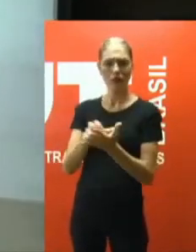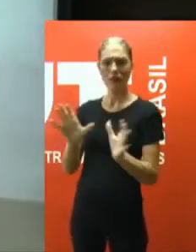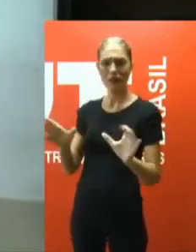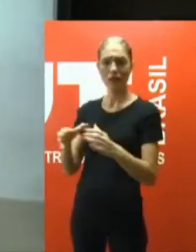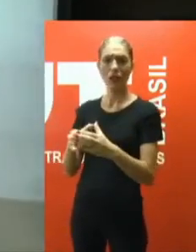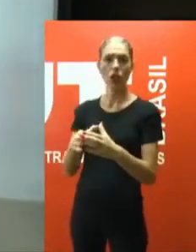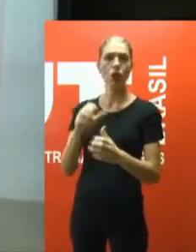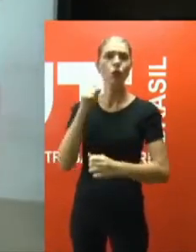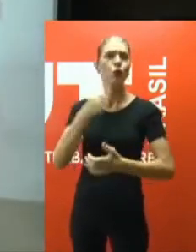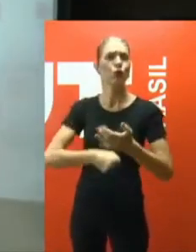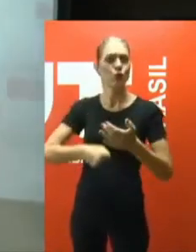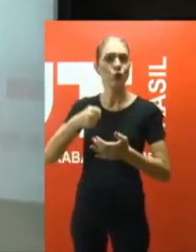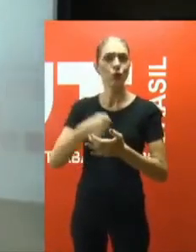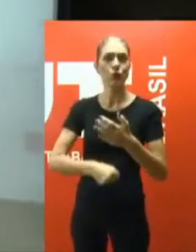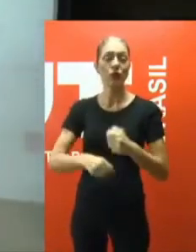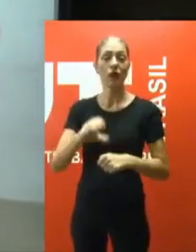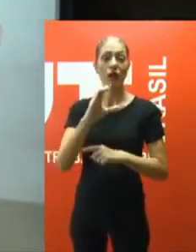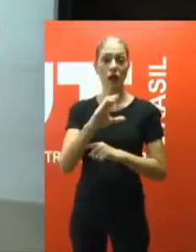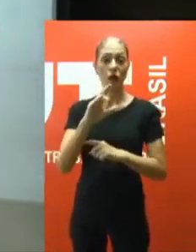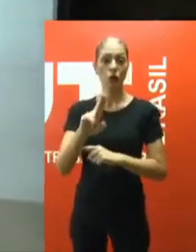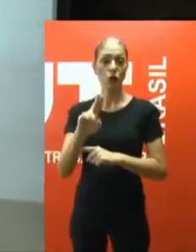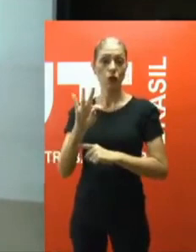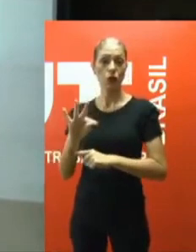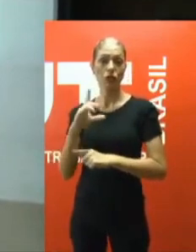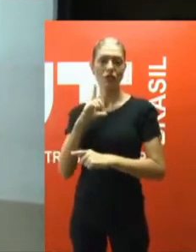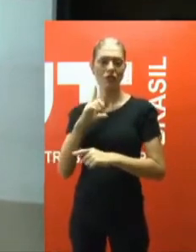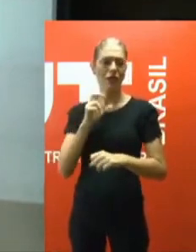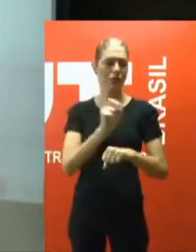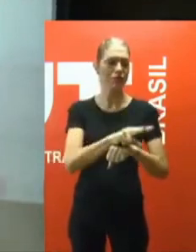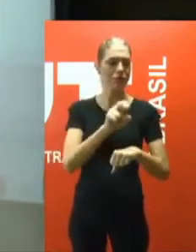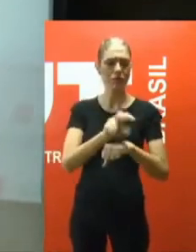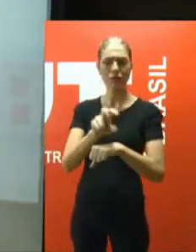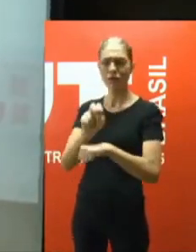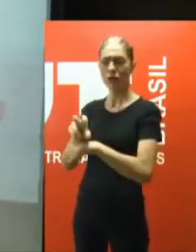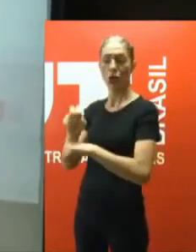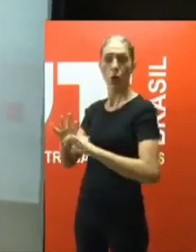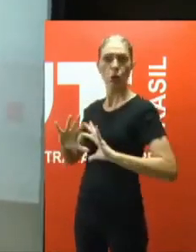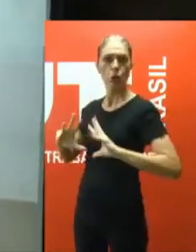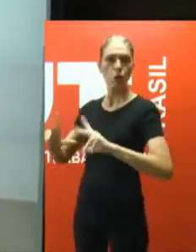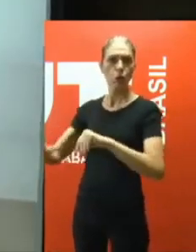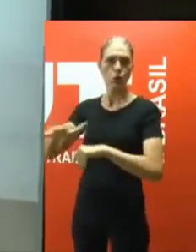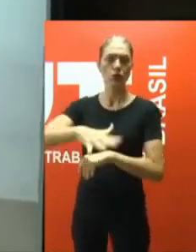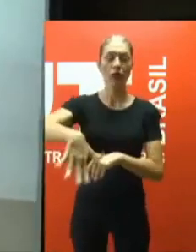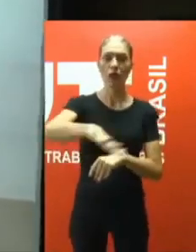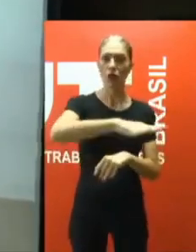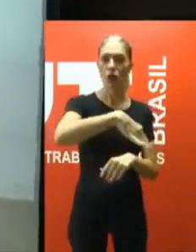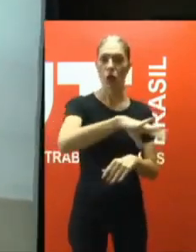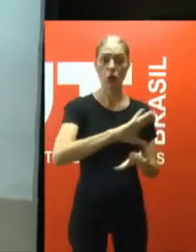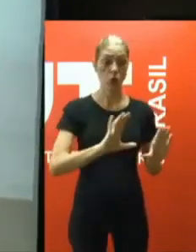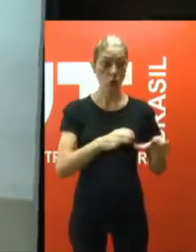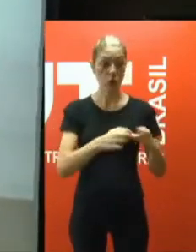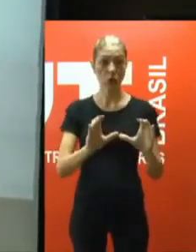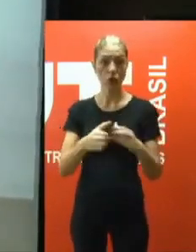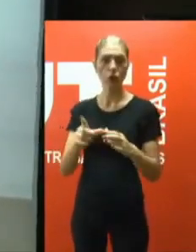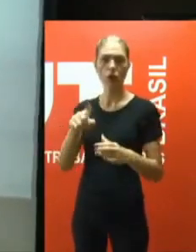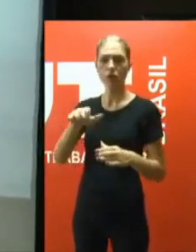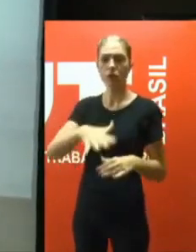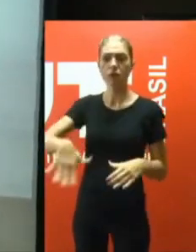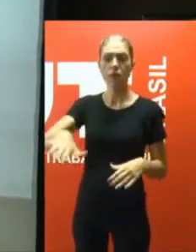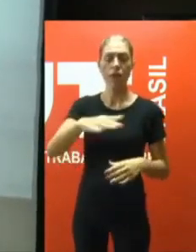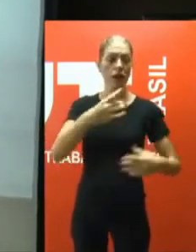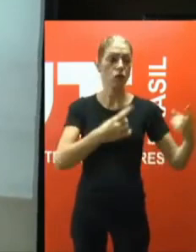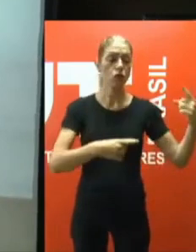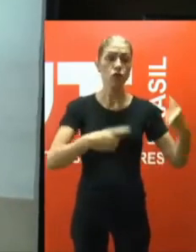a CUT está ocupando cada canto e território. Os comitês são espaços de diálogo com